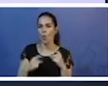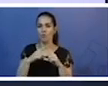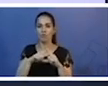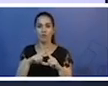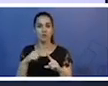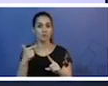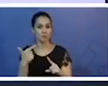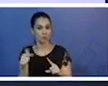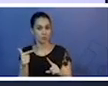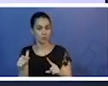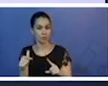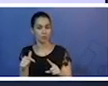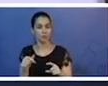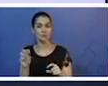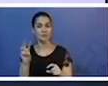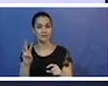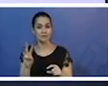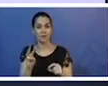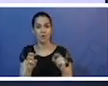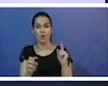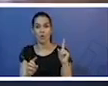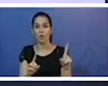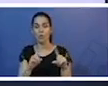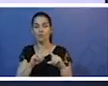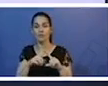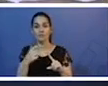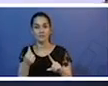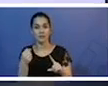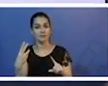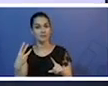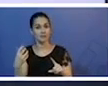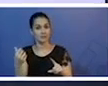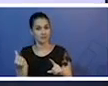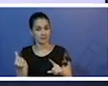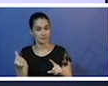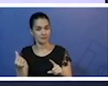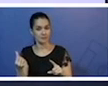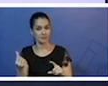6, 36. Dividido por 2,